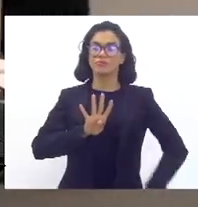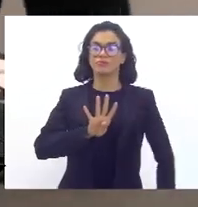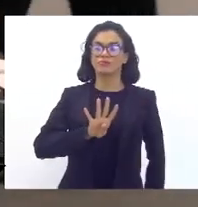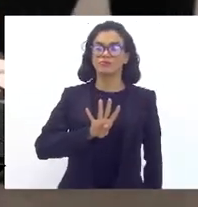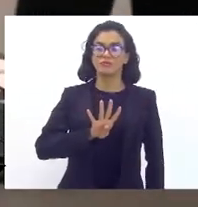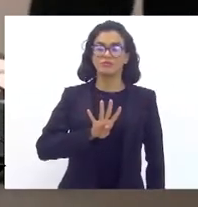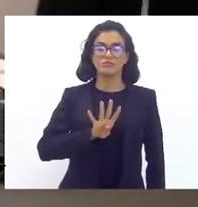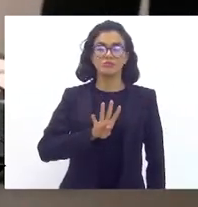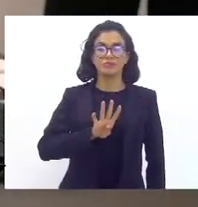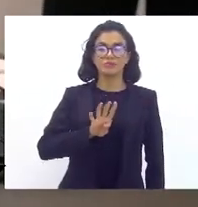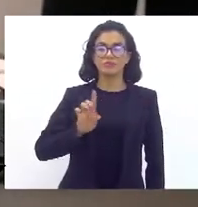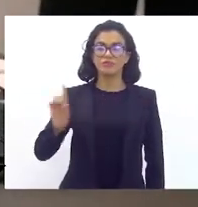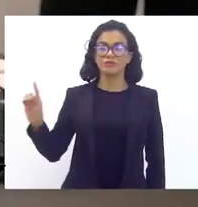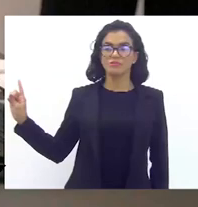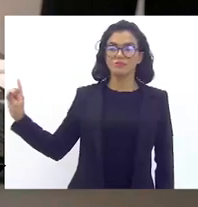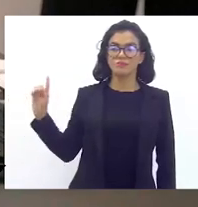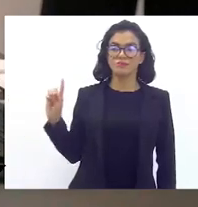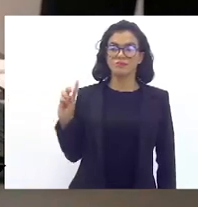acredita